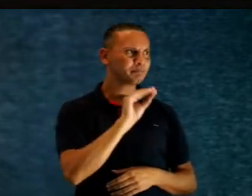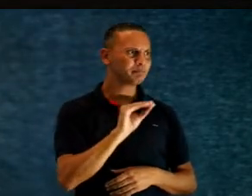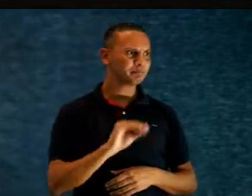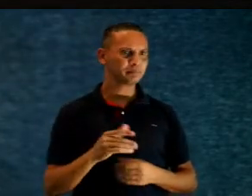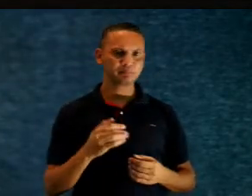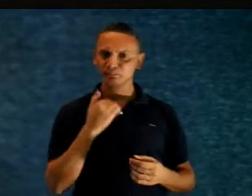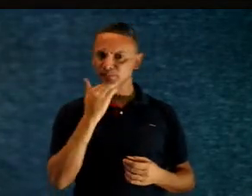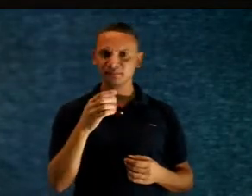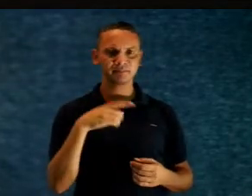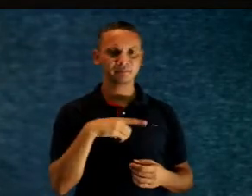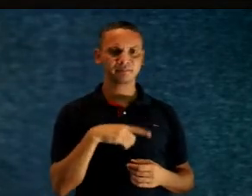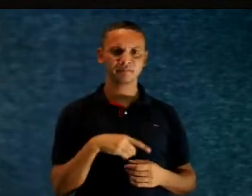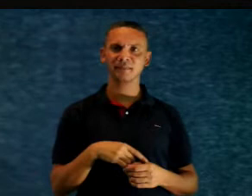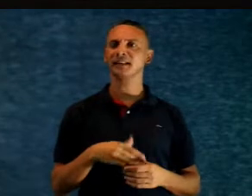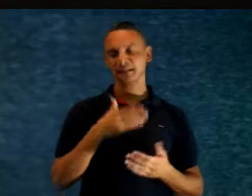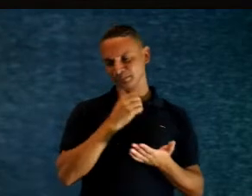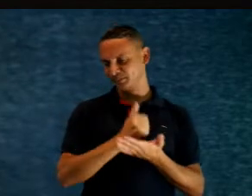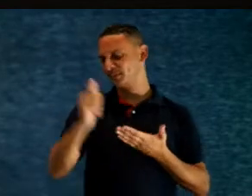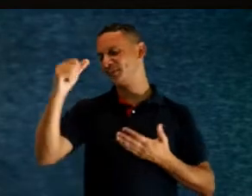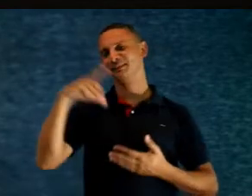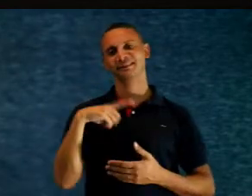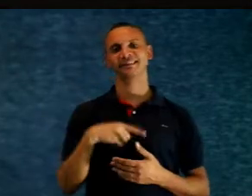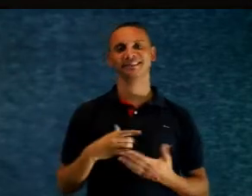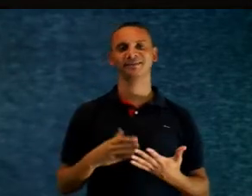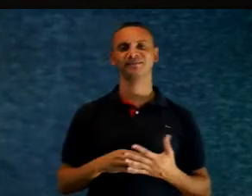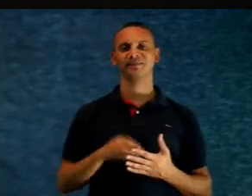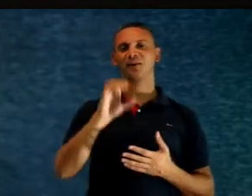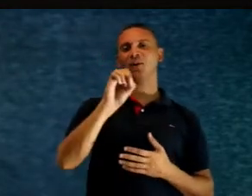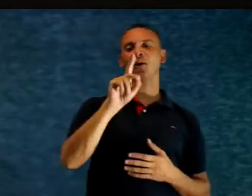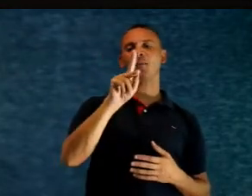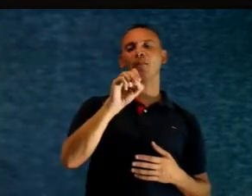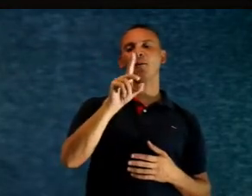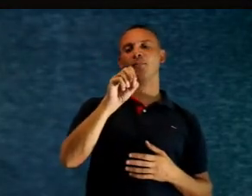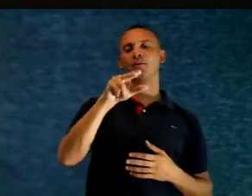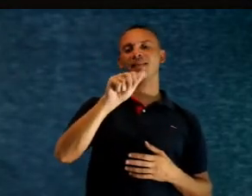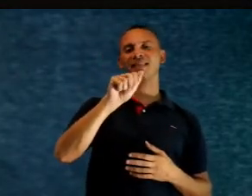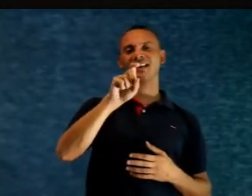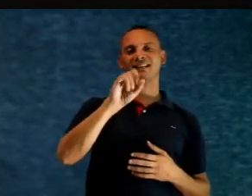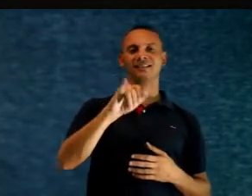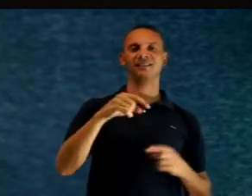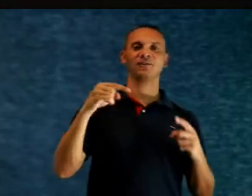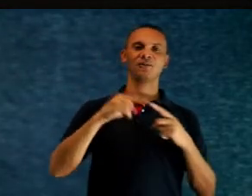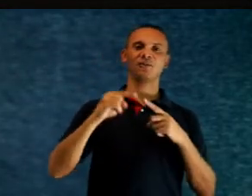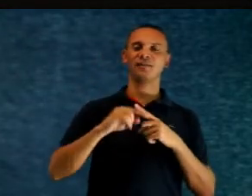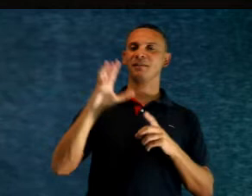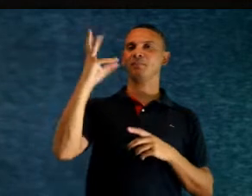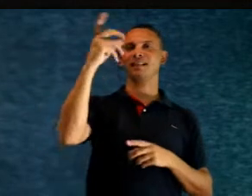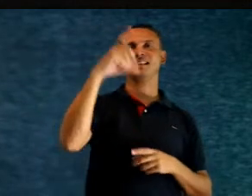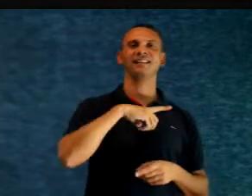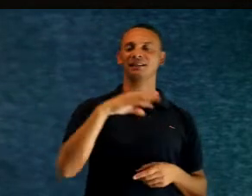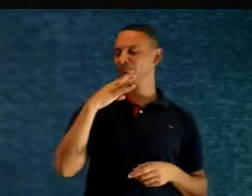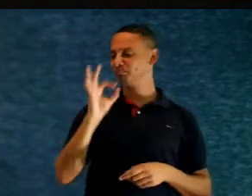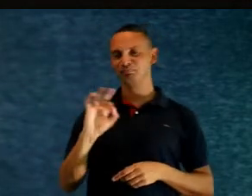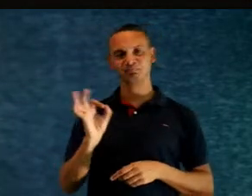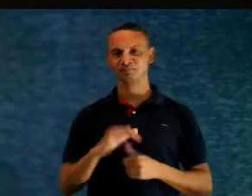minhas mãos e não protestaram, pois tudo era válido naquele tempo. Venci-os com o neologismo olido